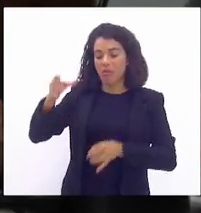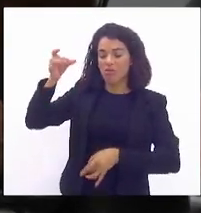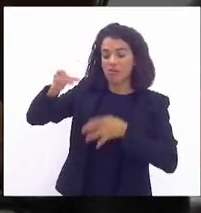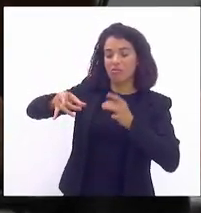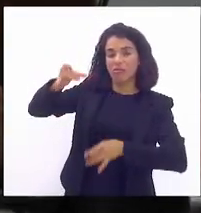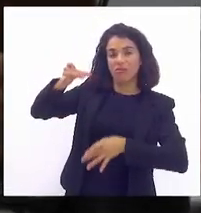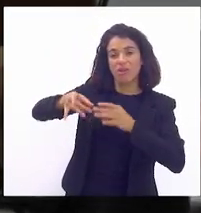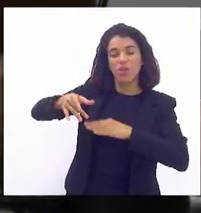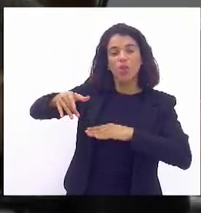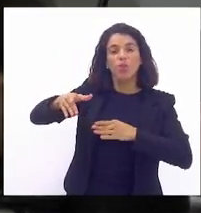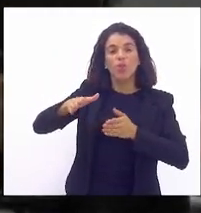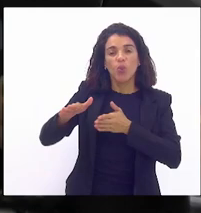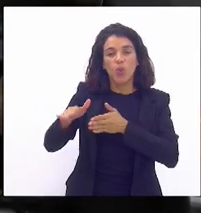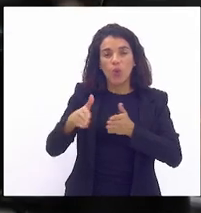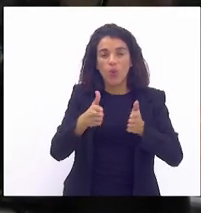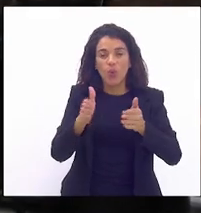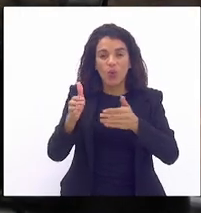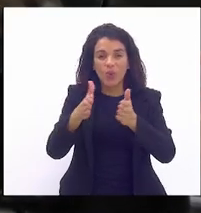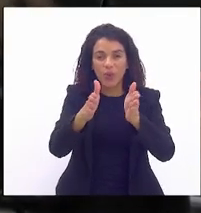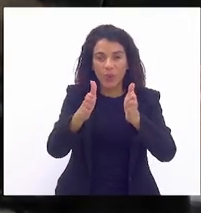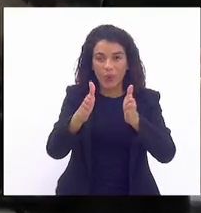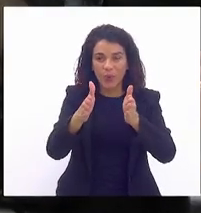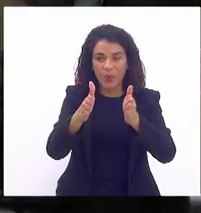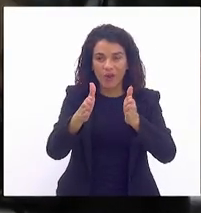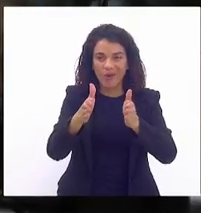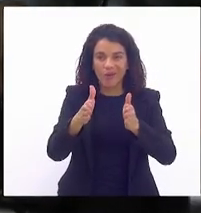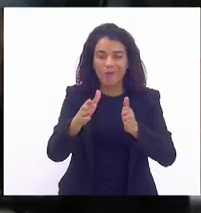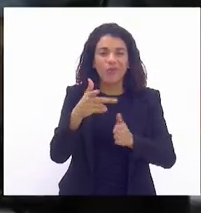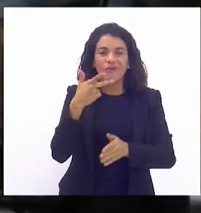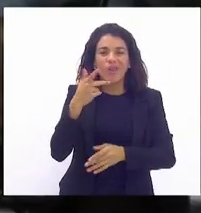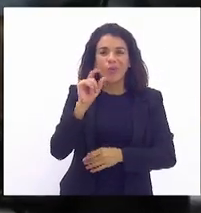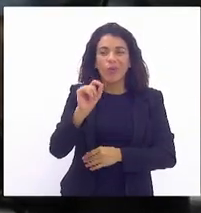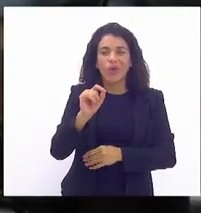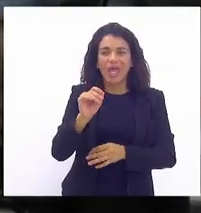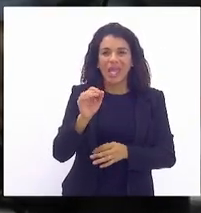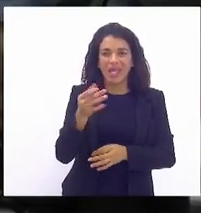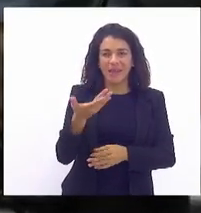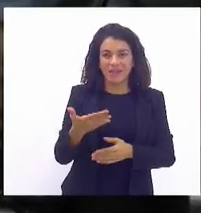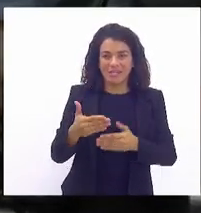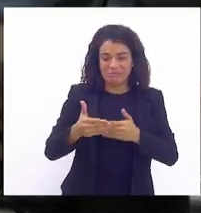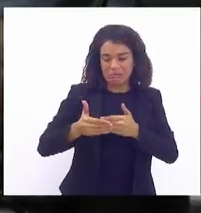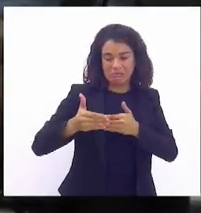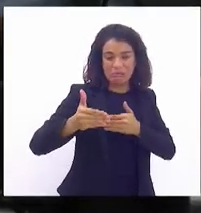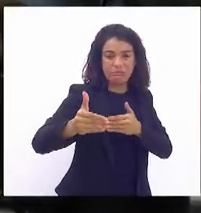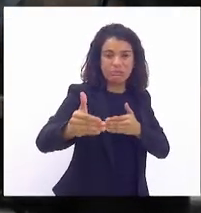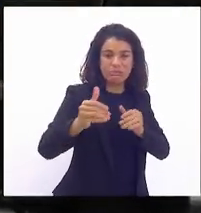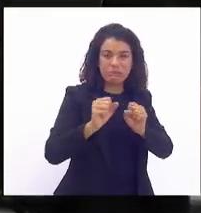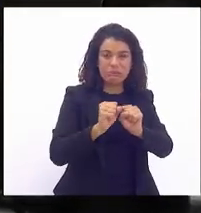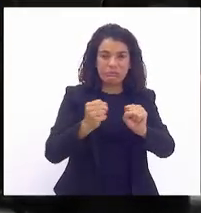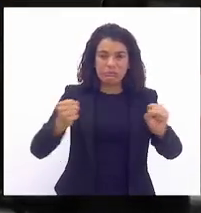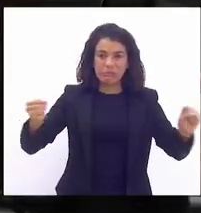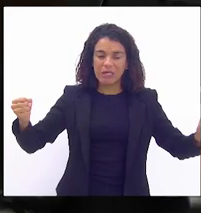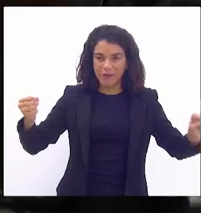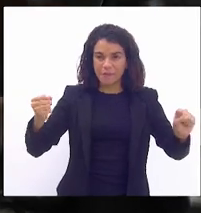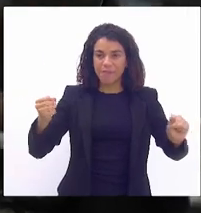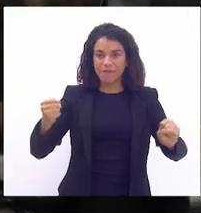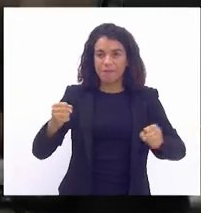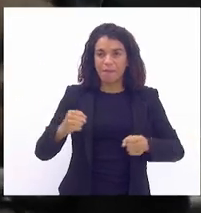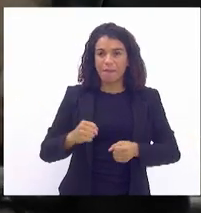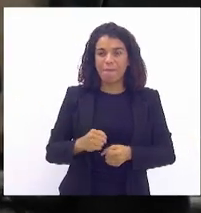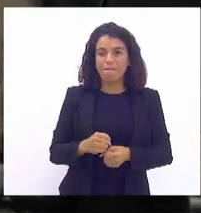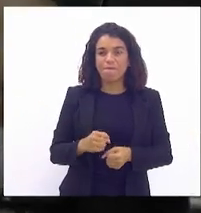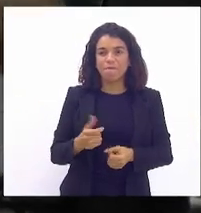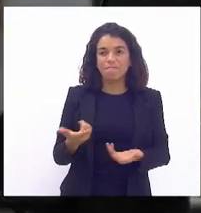um rio, mas não é a 100 metros, a gente está falando a 10. E ela está em